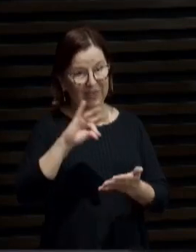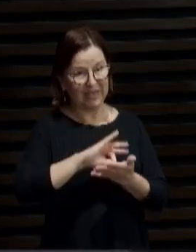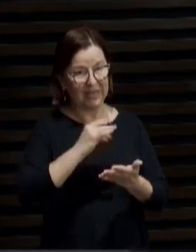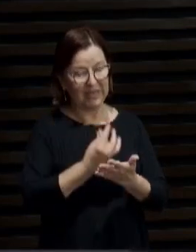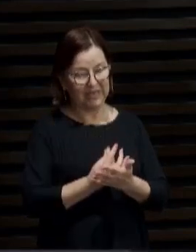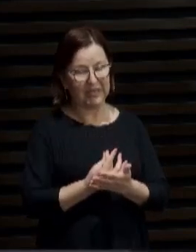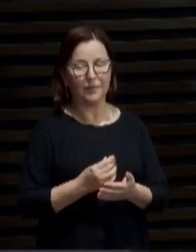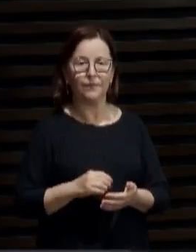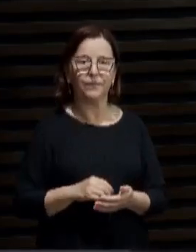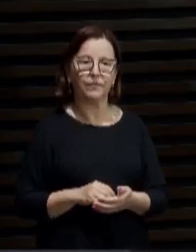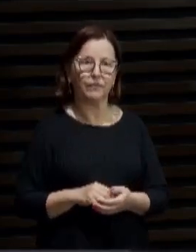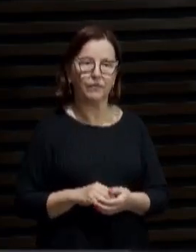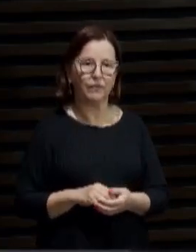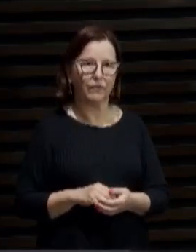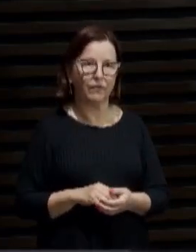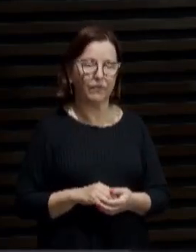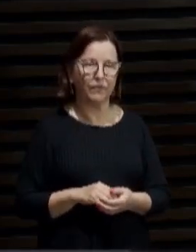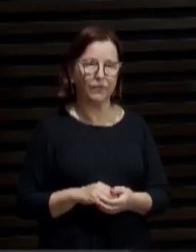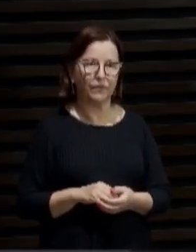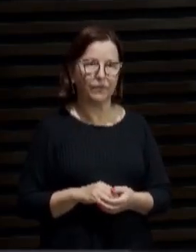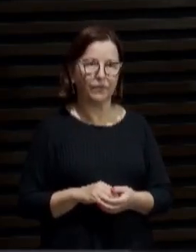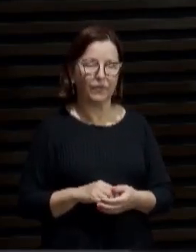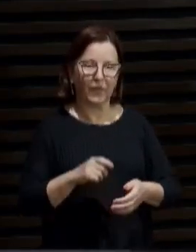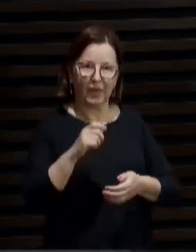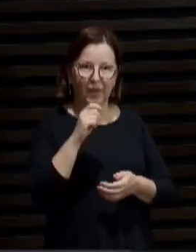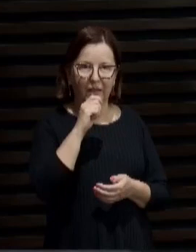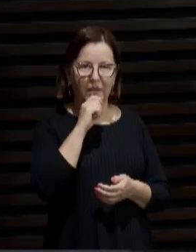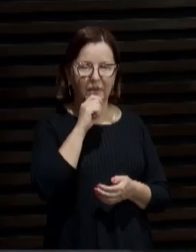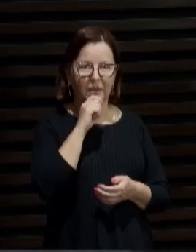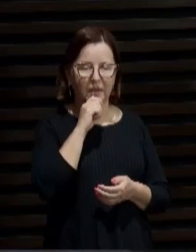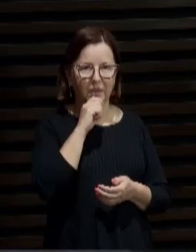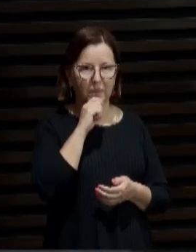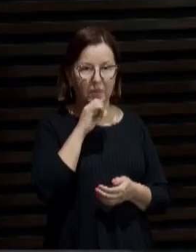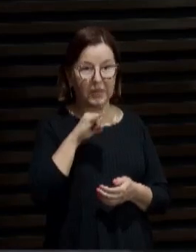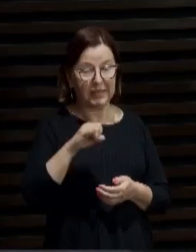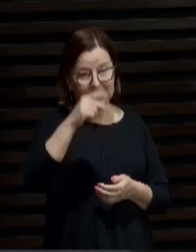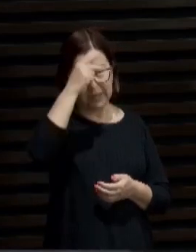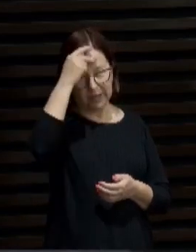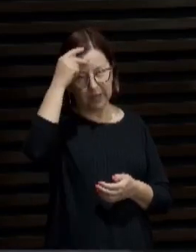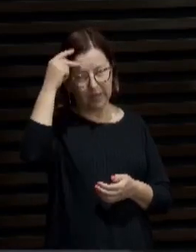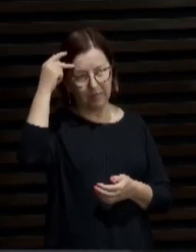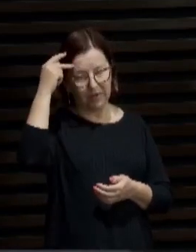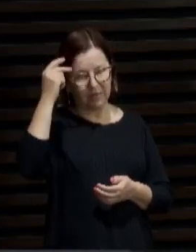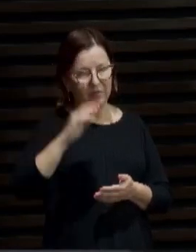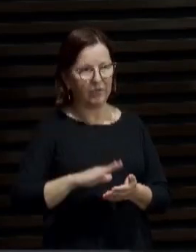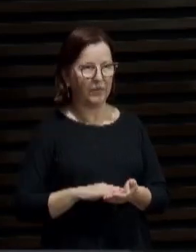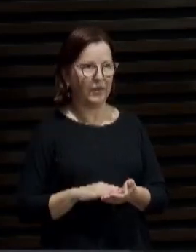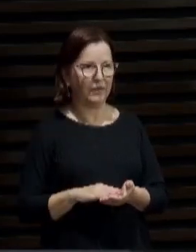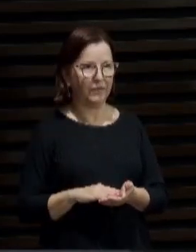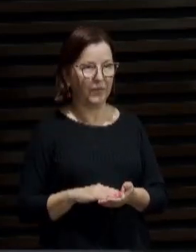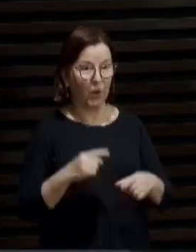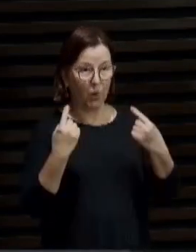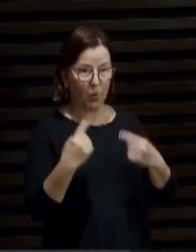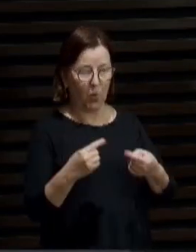ataca de alguma maneira, através de uma pregação ou de um livro, algum alicerce, que alicerce? A própria palavra de Deus.